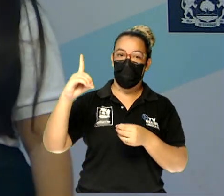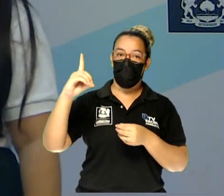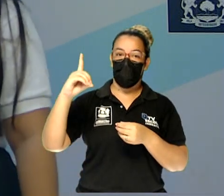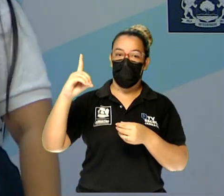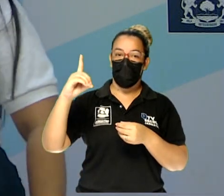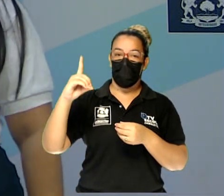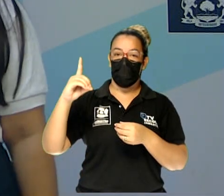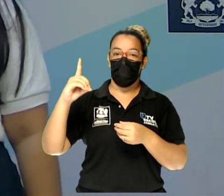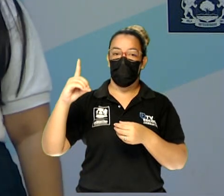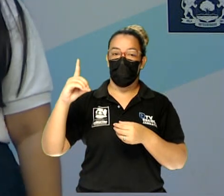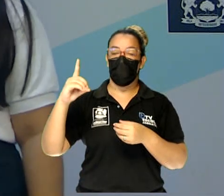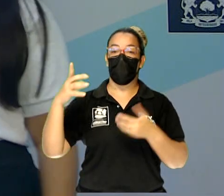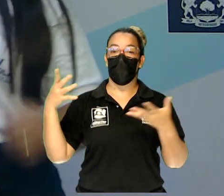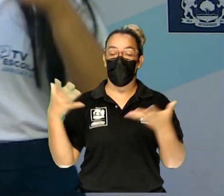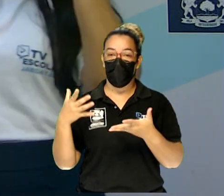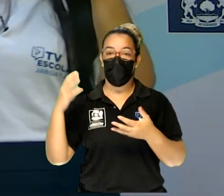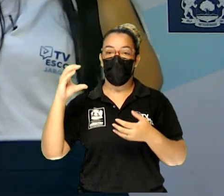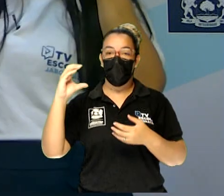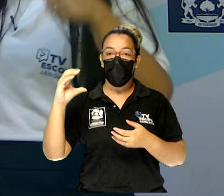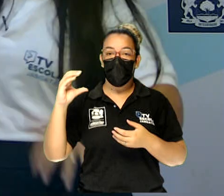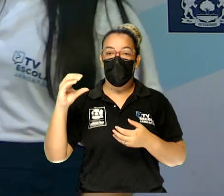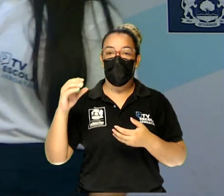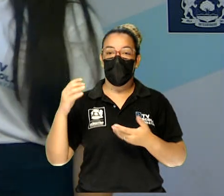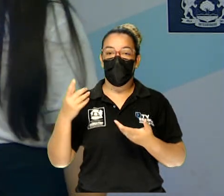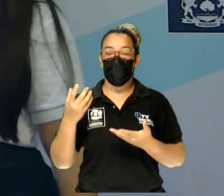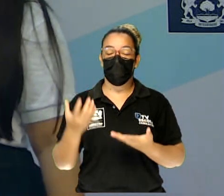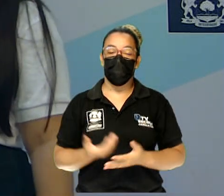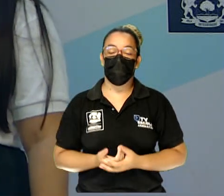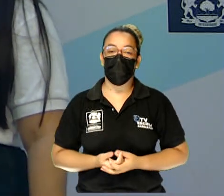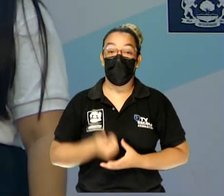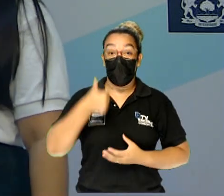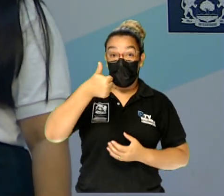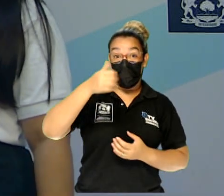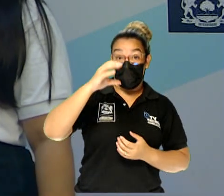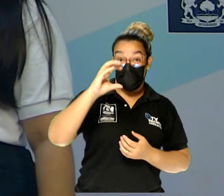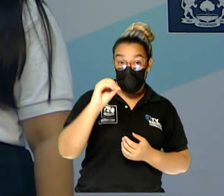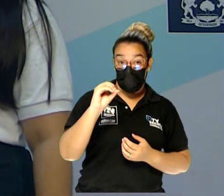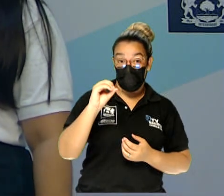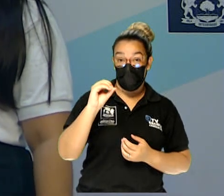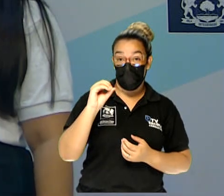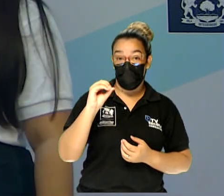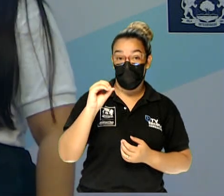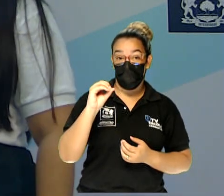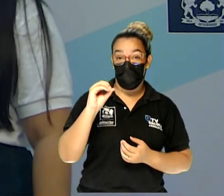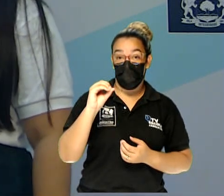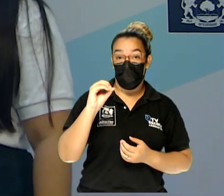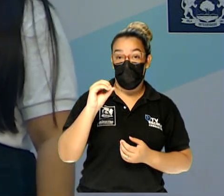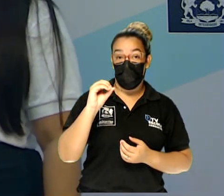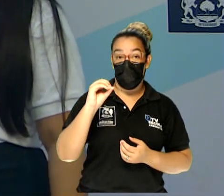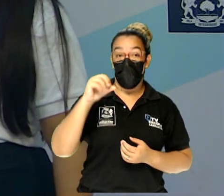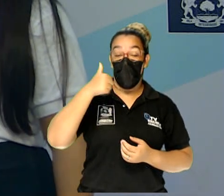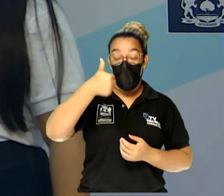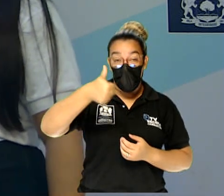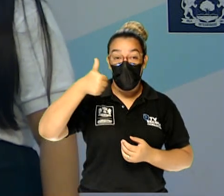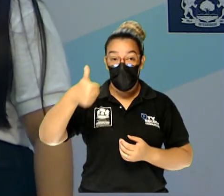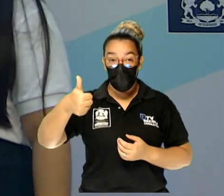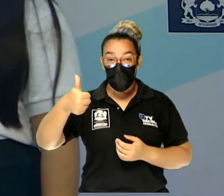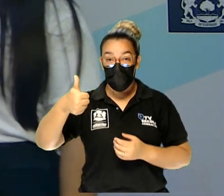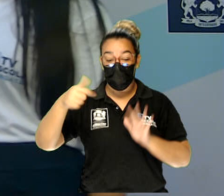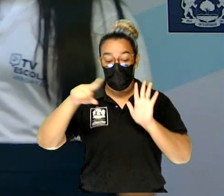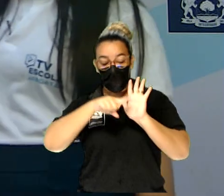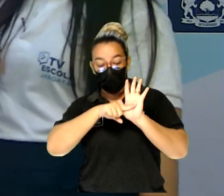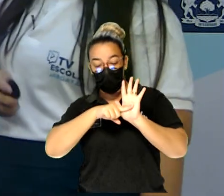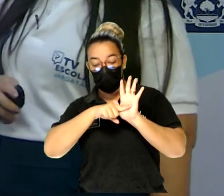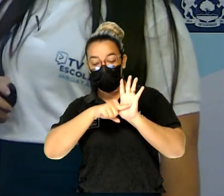E ficou aí uma centena. Agora vamos lá? 10 já tinha uma dezena, 11. 11 menos